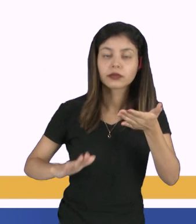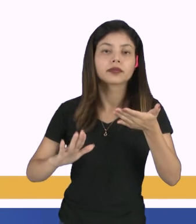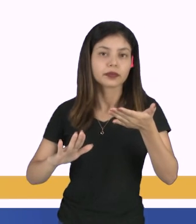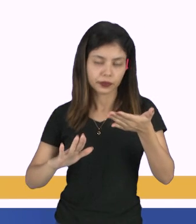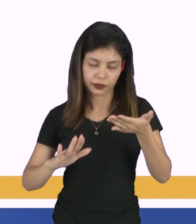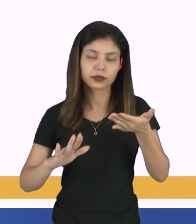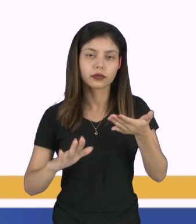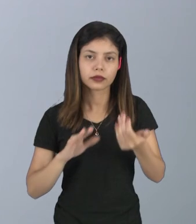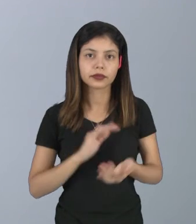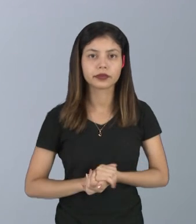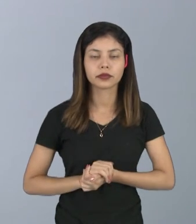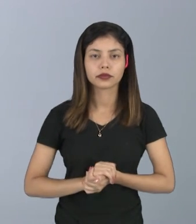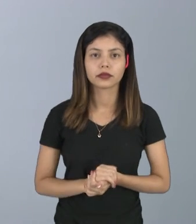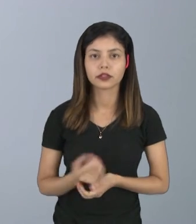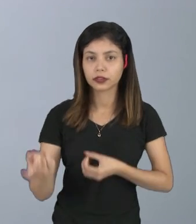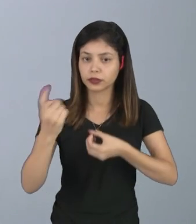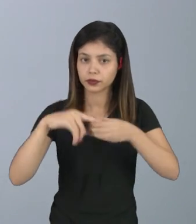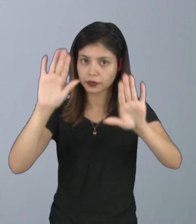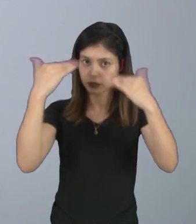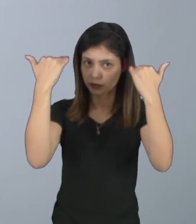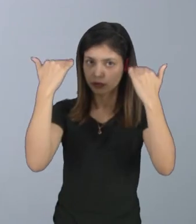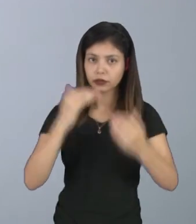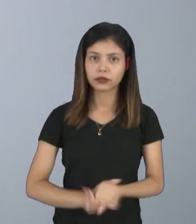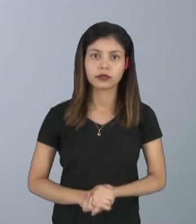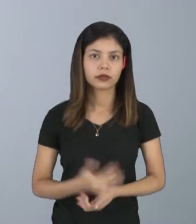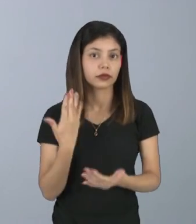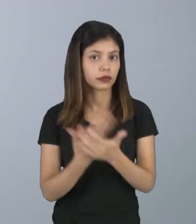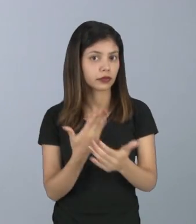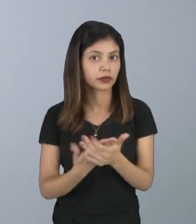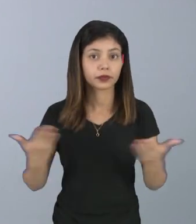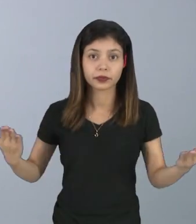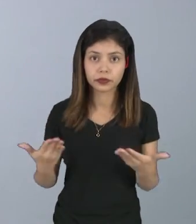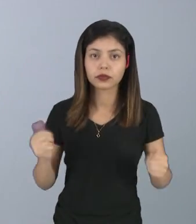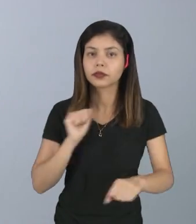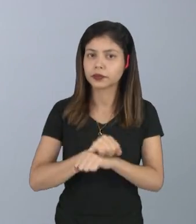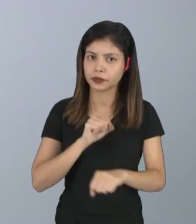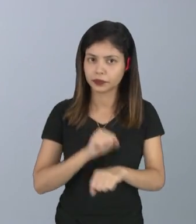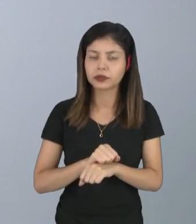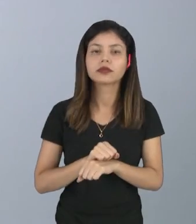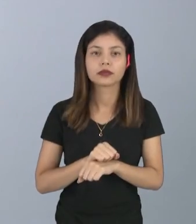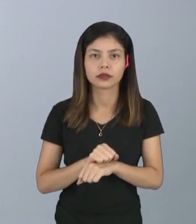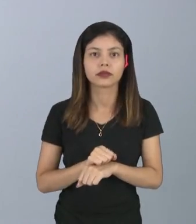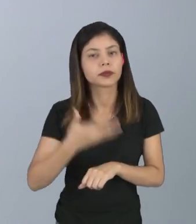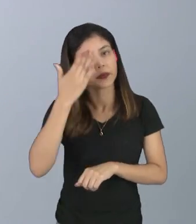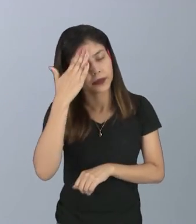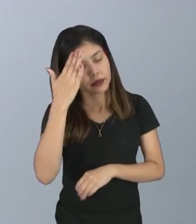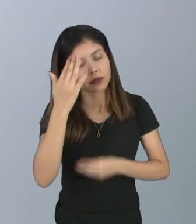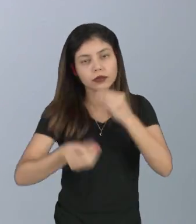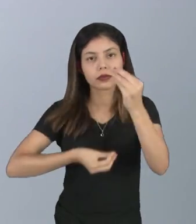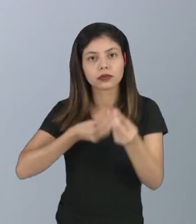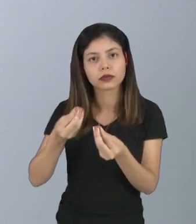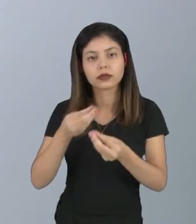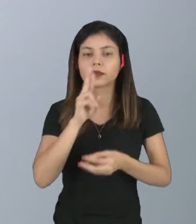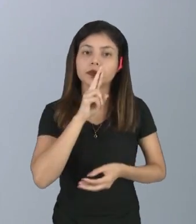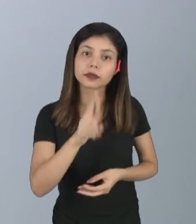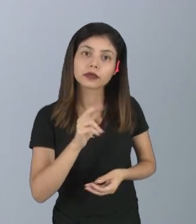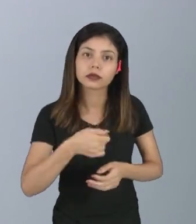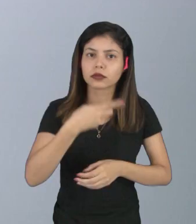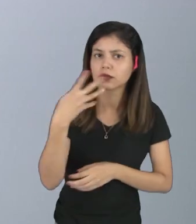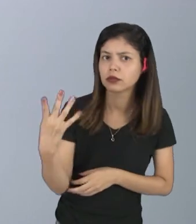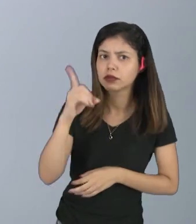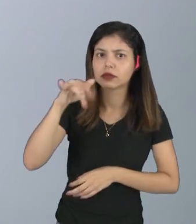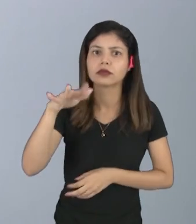de exercícios. Então, voltando aqui para mim, essa foi a nossa aula de hoje. Espero que você tenha entendido como é que a gente calcula